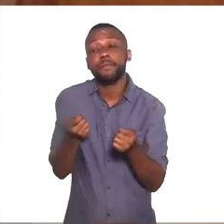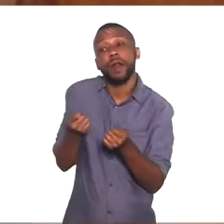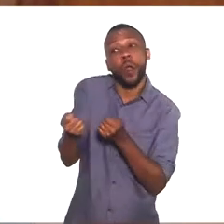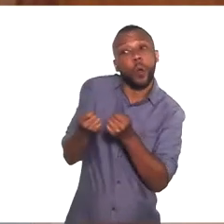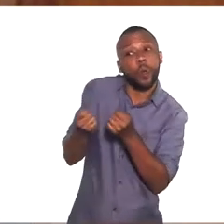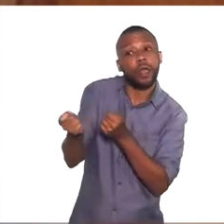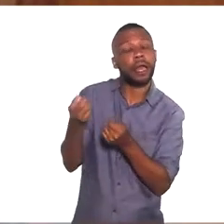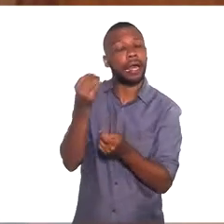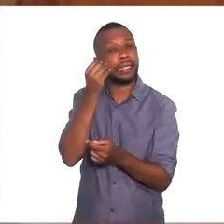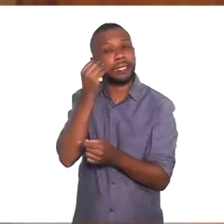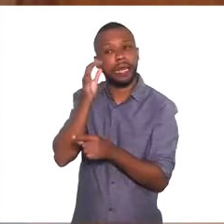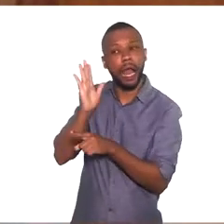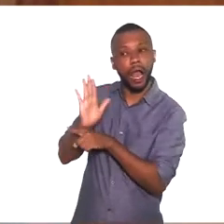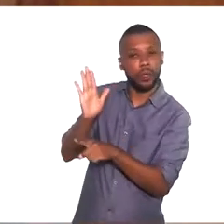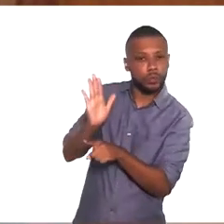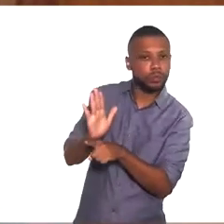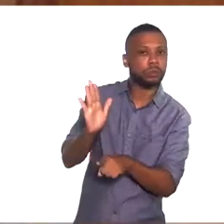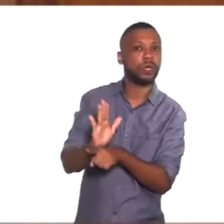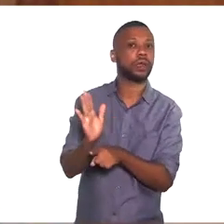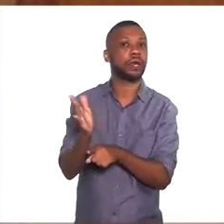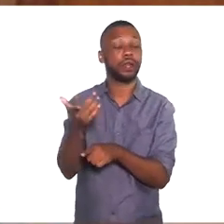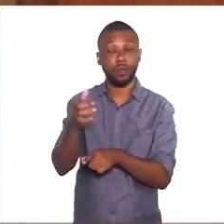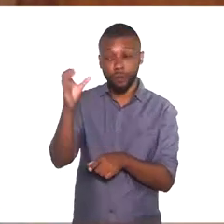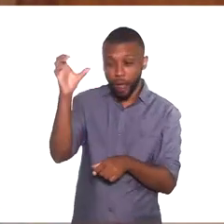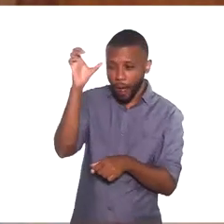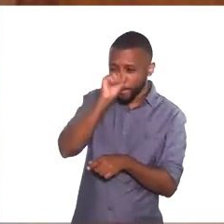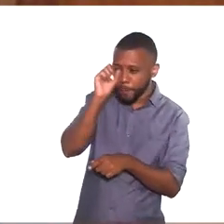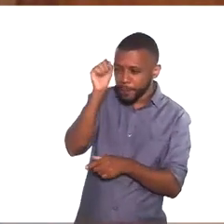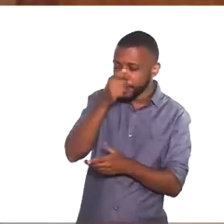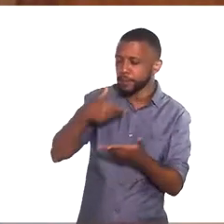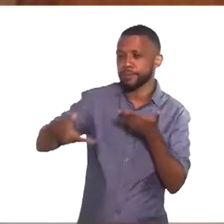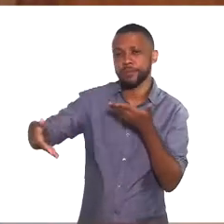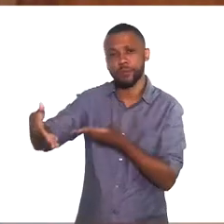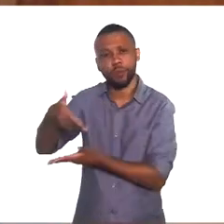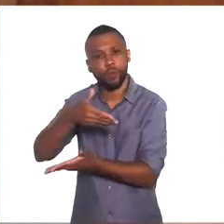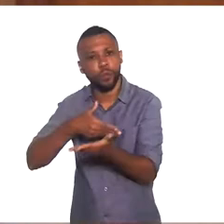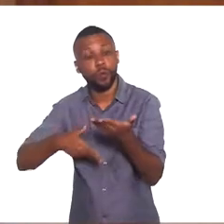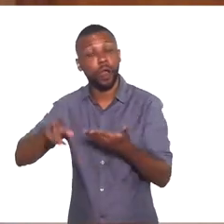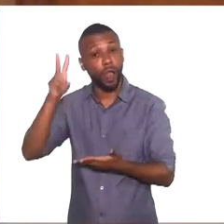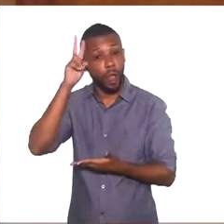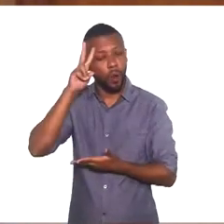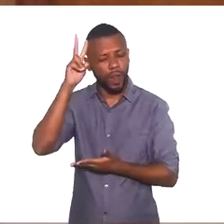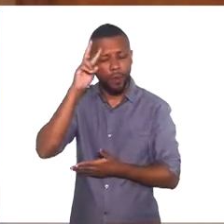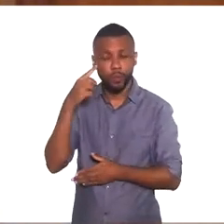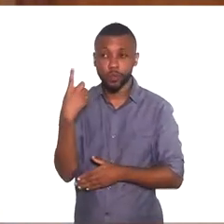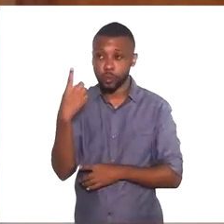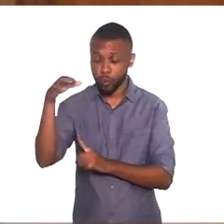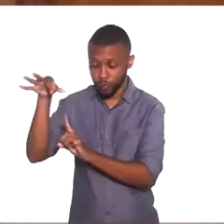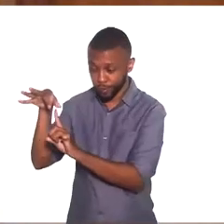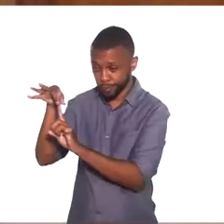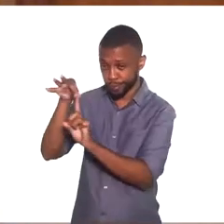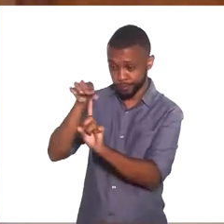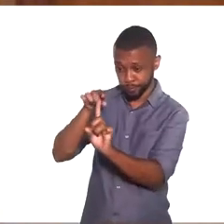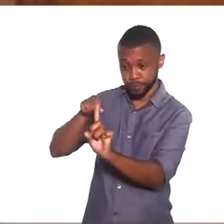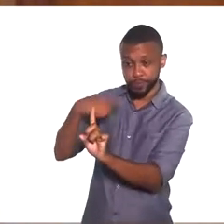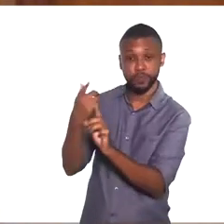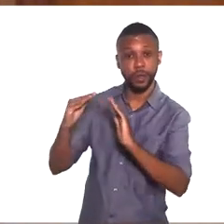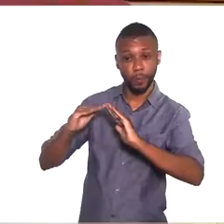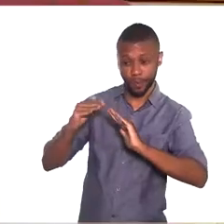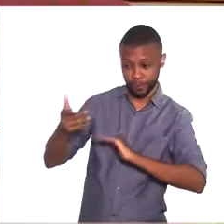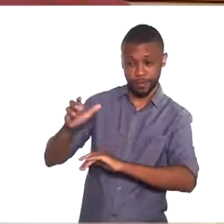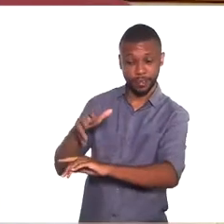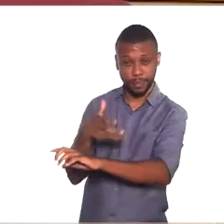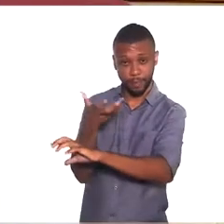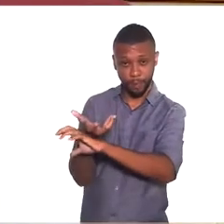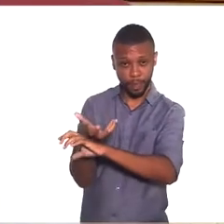reto controle de tentar procurar ajudar e daí eu fui aprendendo justamente porque eu me recordo de um deles que